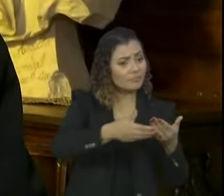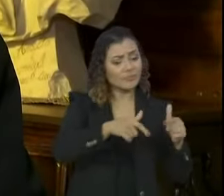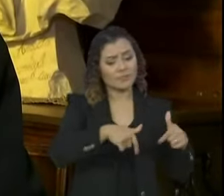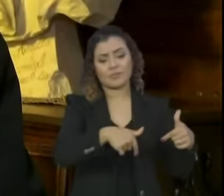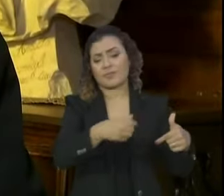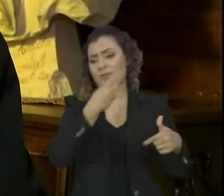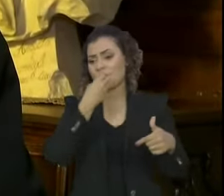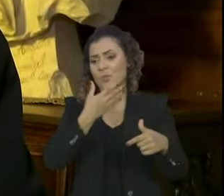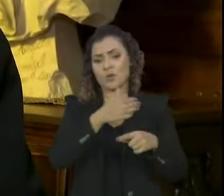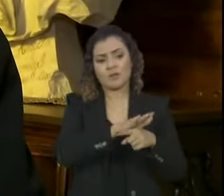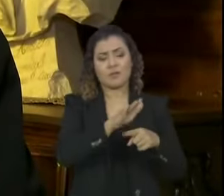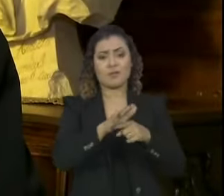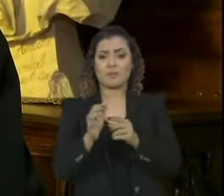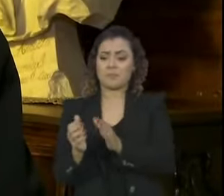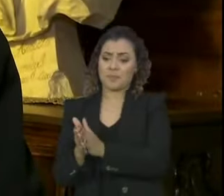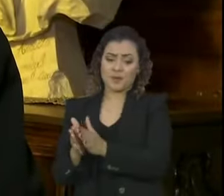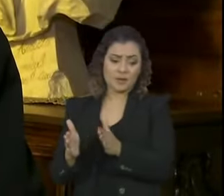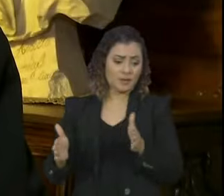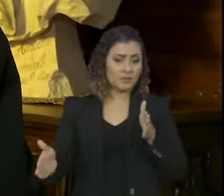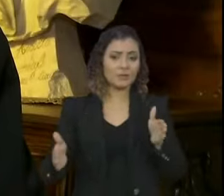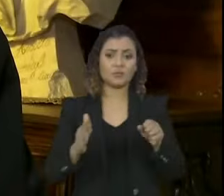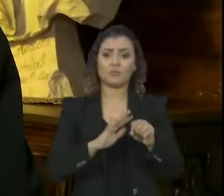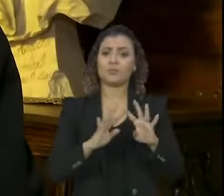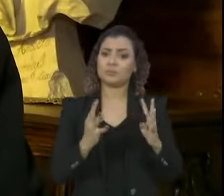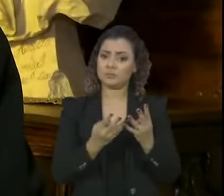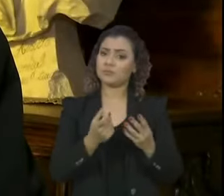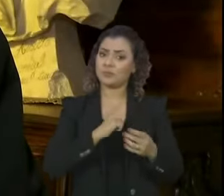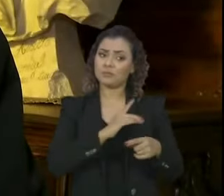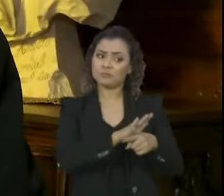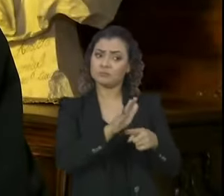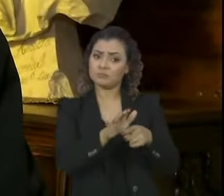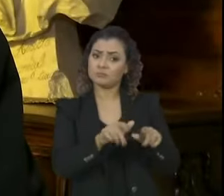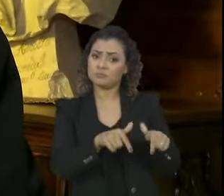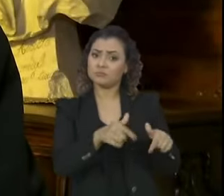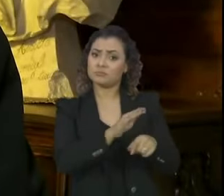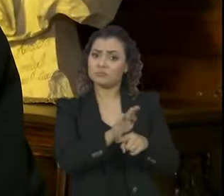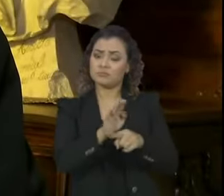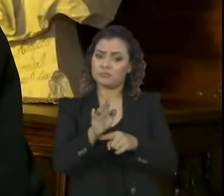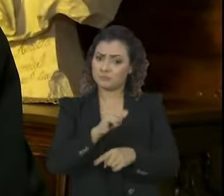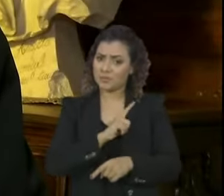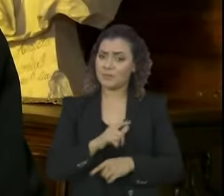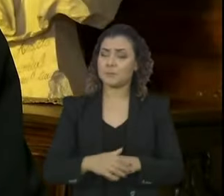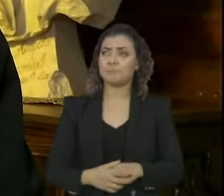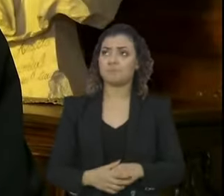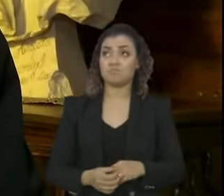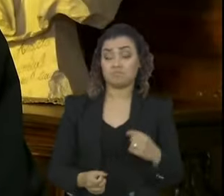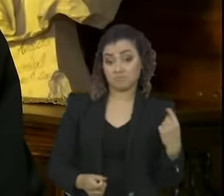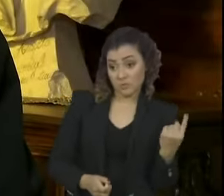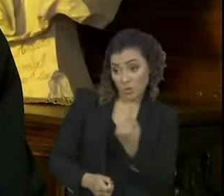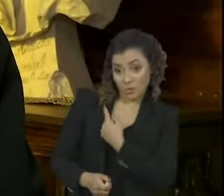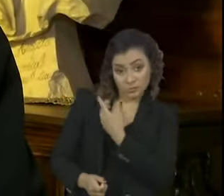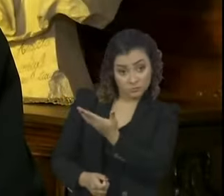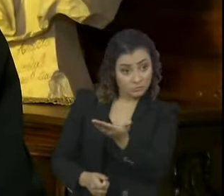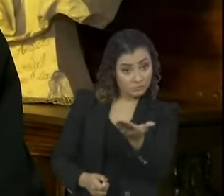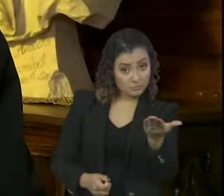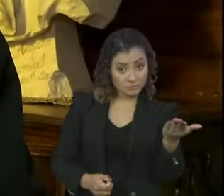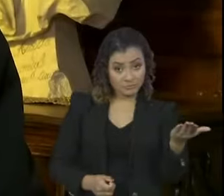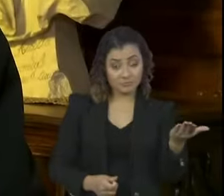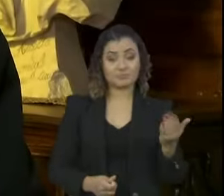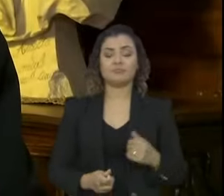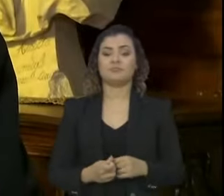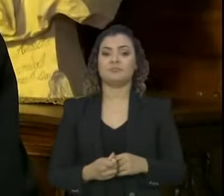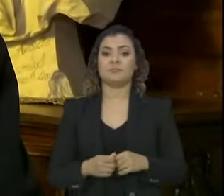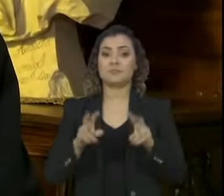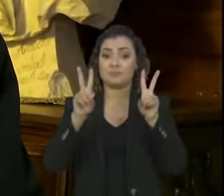boas sendo feita durante esse tempo da pandemia nós mesmos aqui e agora